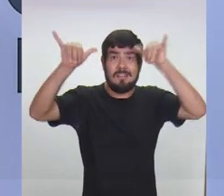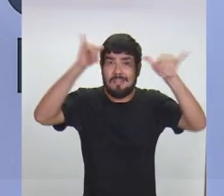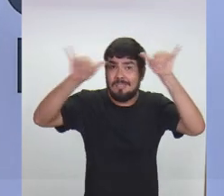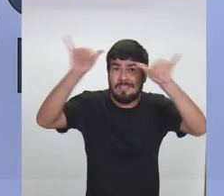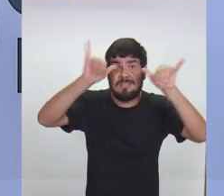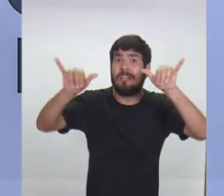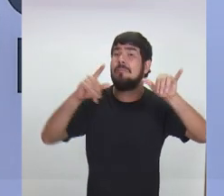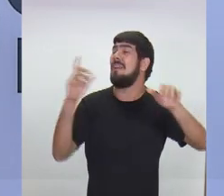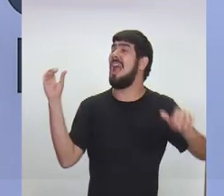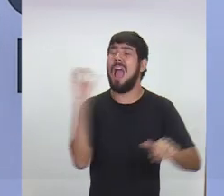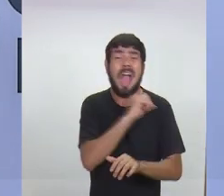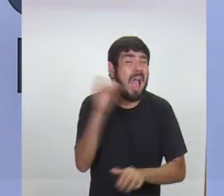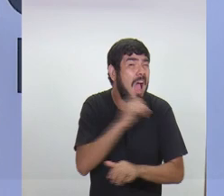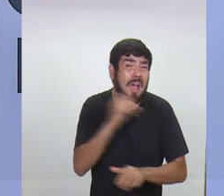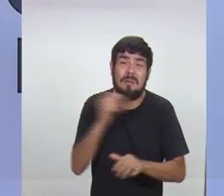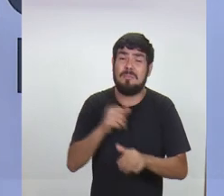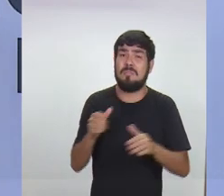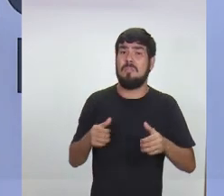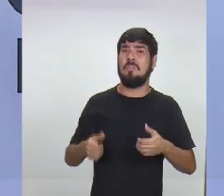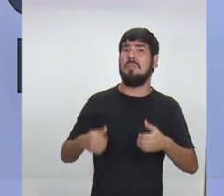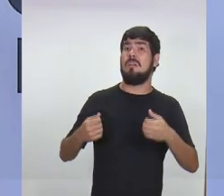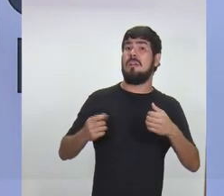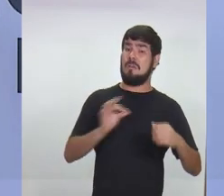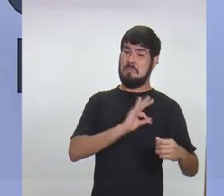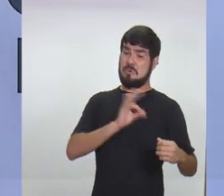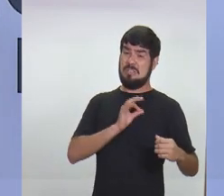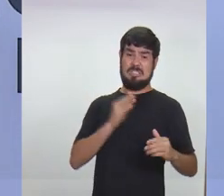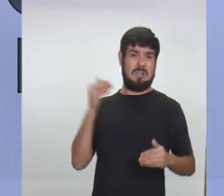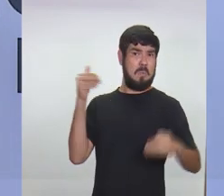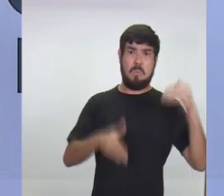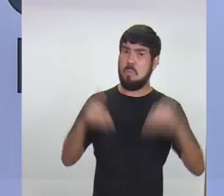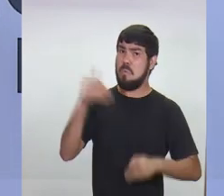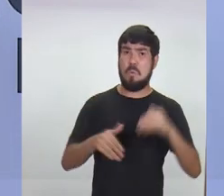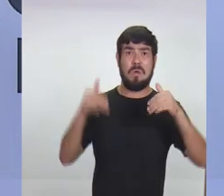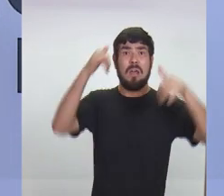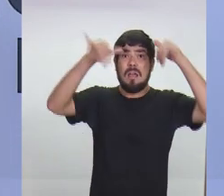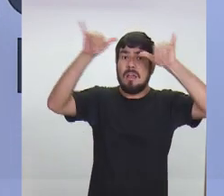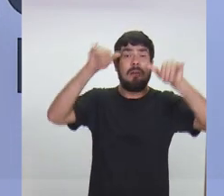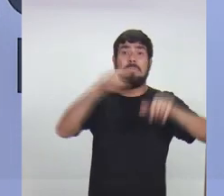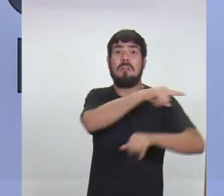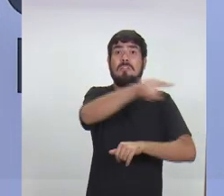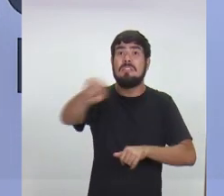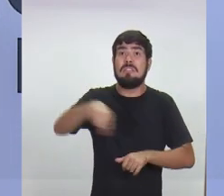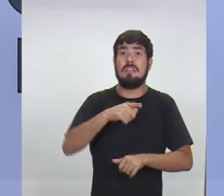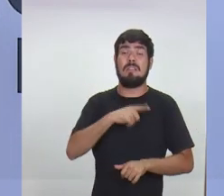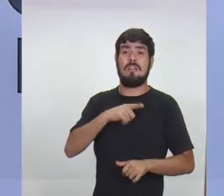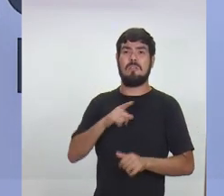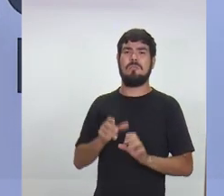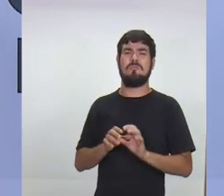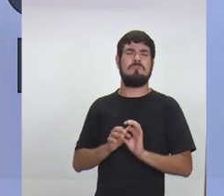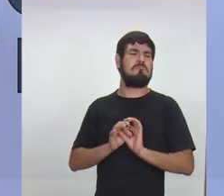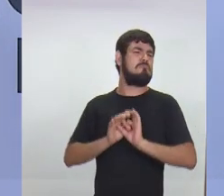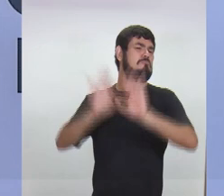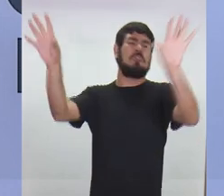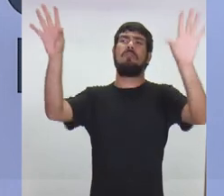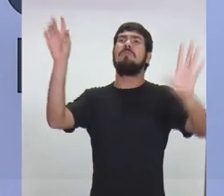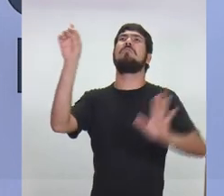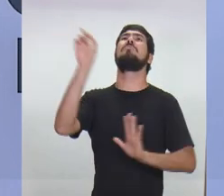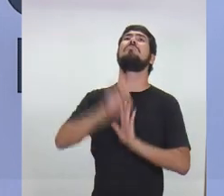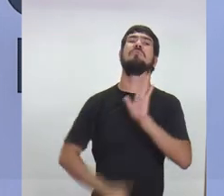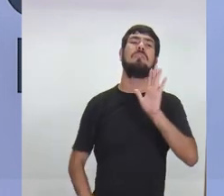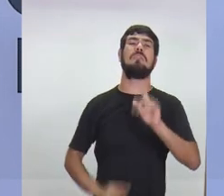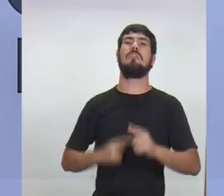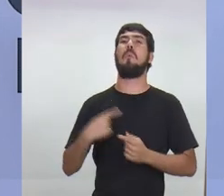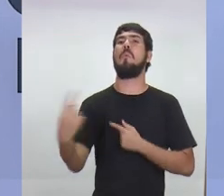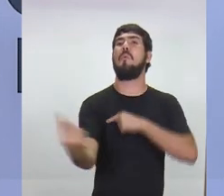nós temos que votar esse batalhão preventivo para que você possa ter o direito de ir e vir garantido você não pode mais ser